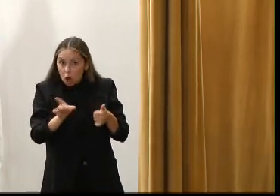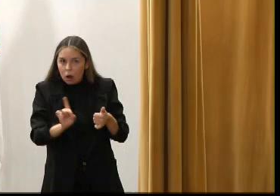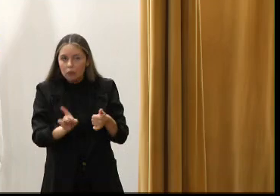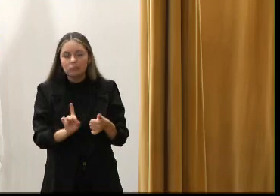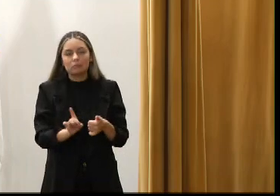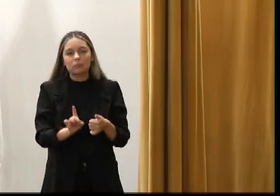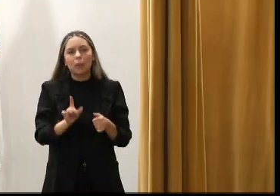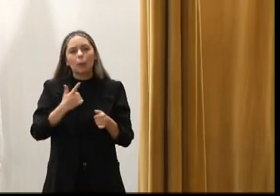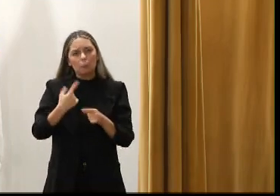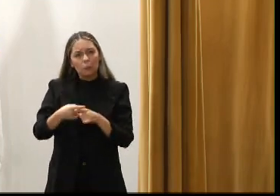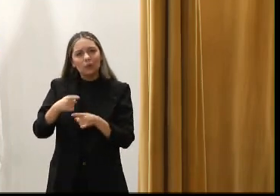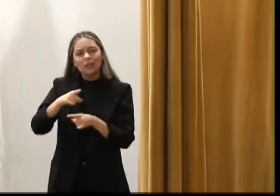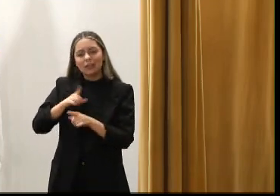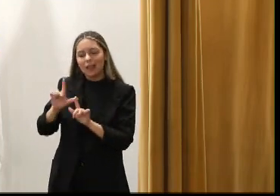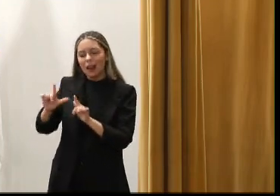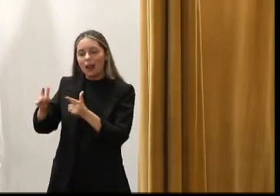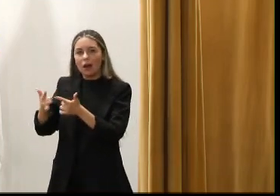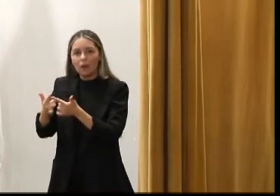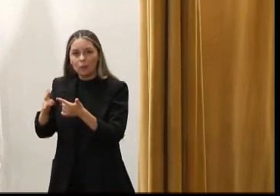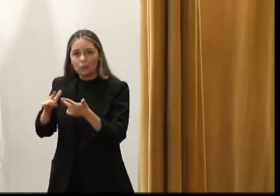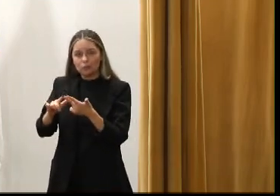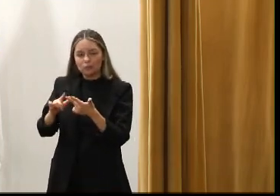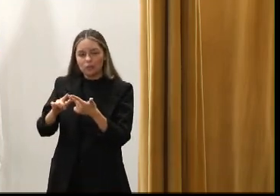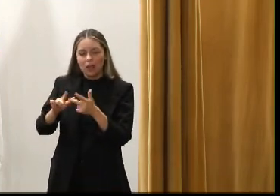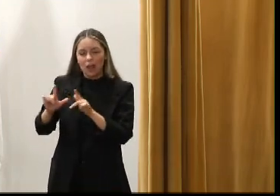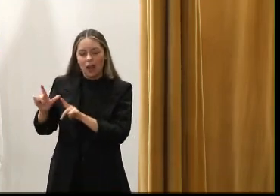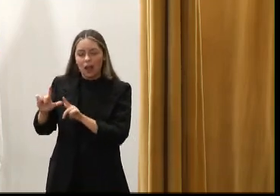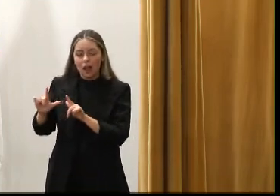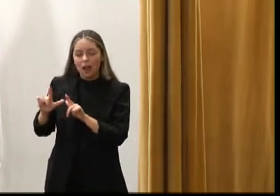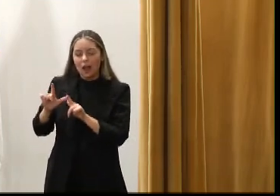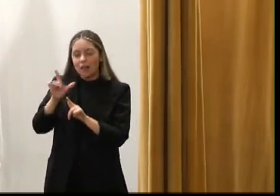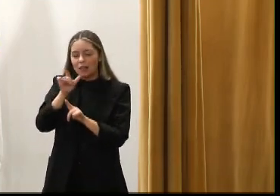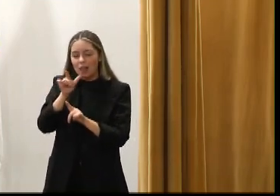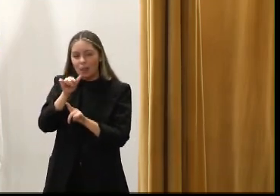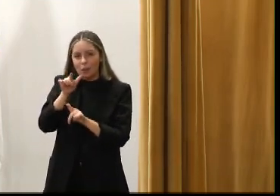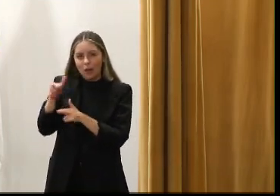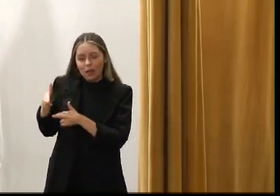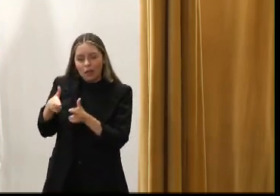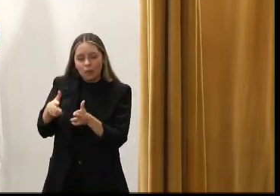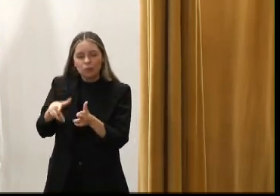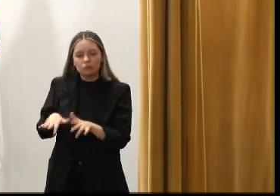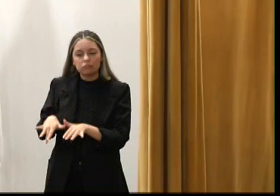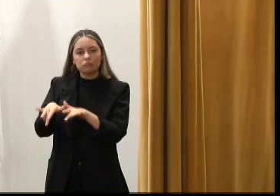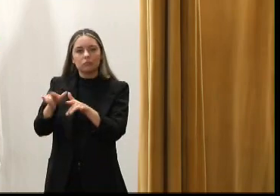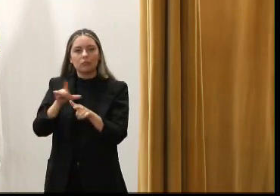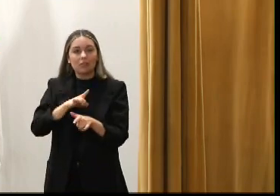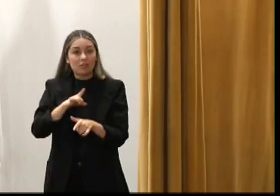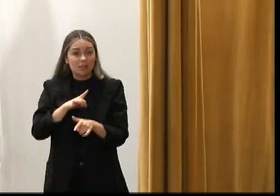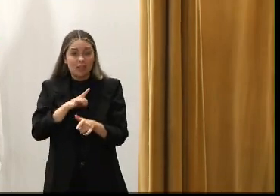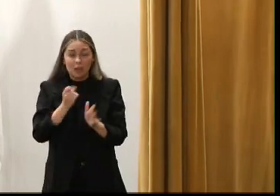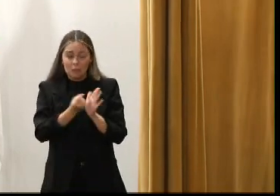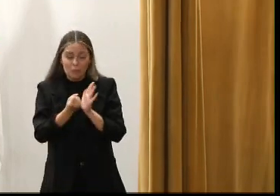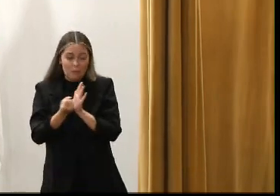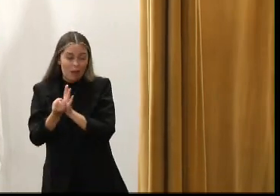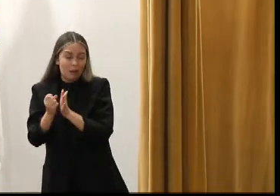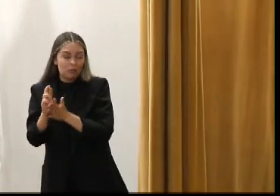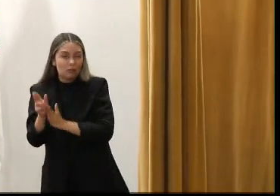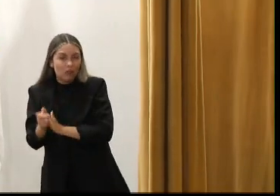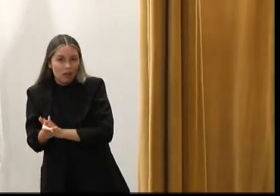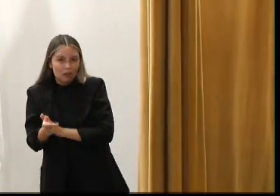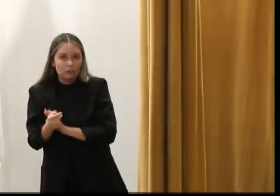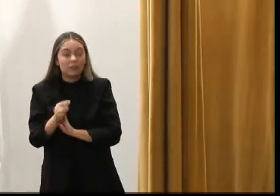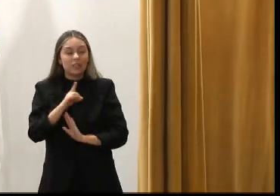nós temos uma série de lagos, lagoas, estuários, marismas que serão impactados. Eu tenho a